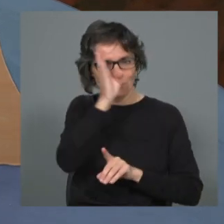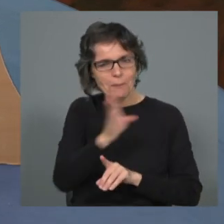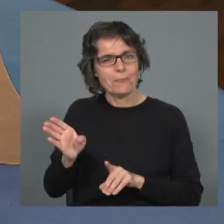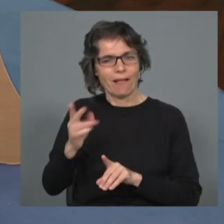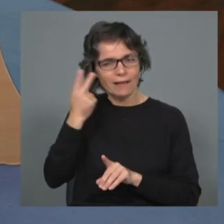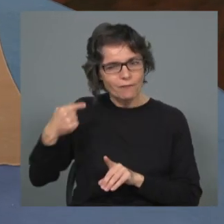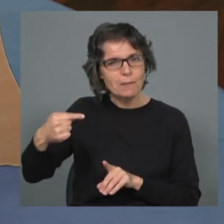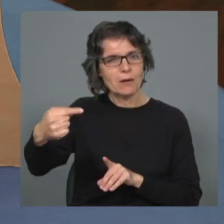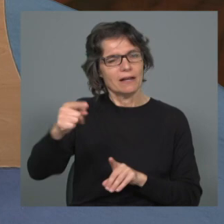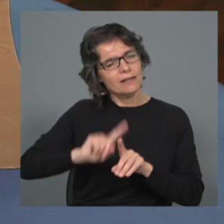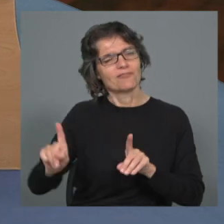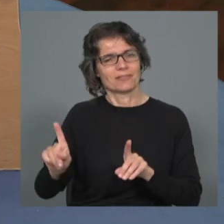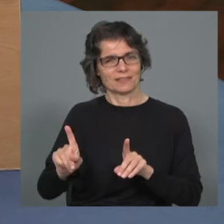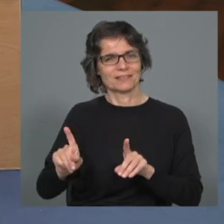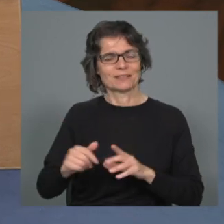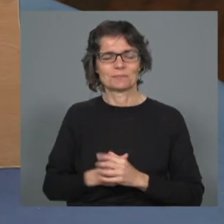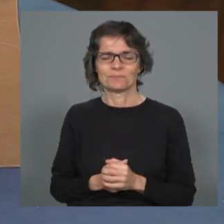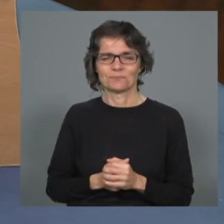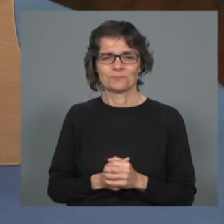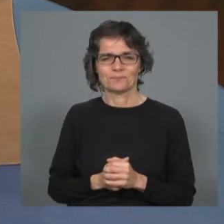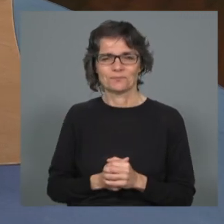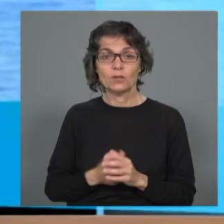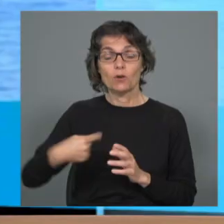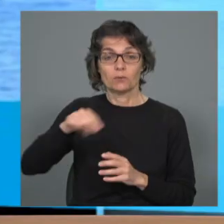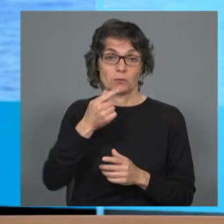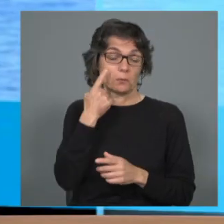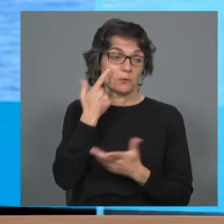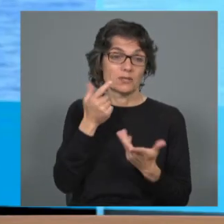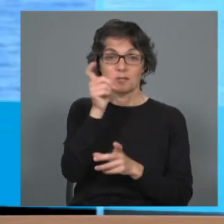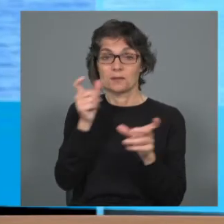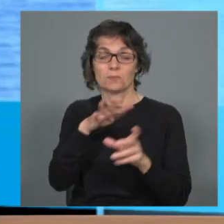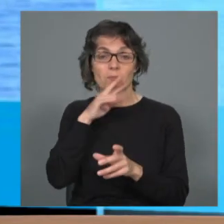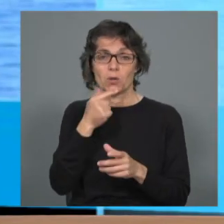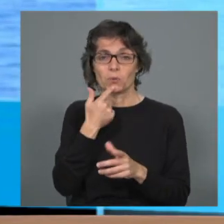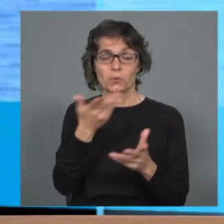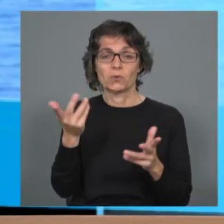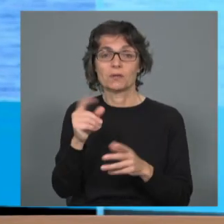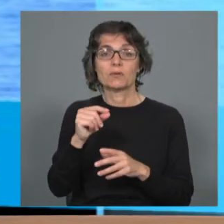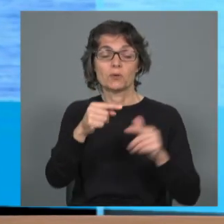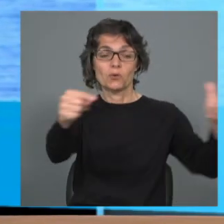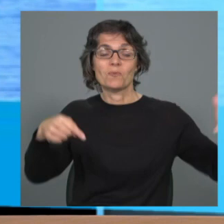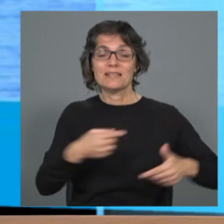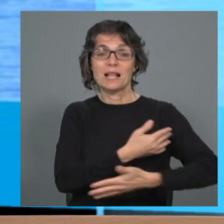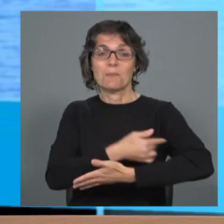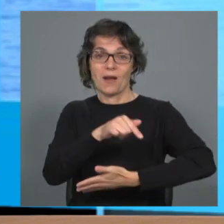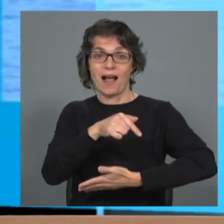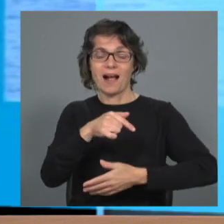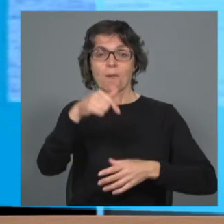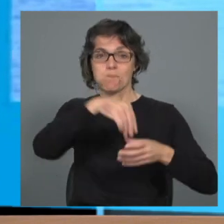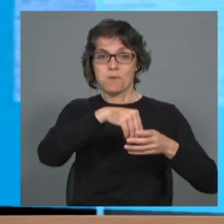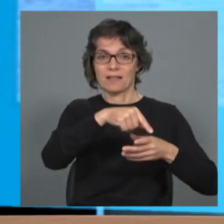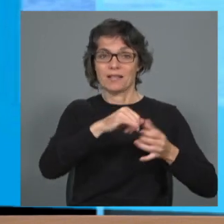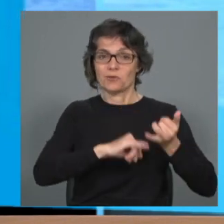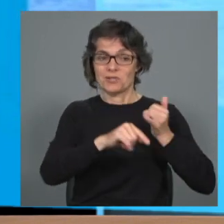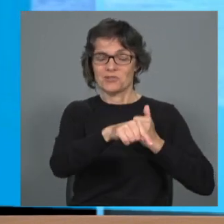vida. Nós até temos muitas mães que recorrem à nossa sala de bebés. Nós temos uma sala de bebés na ajuda de mãe onde